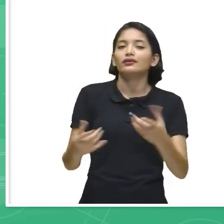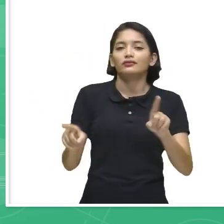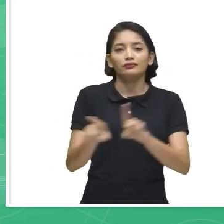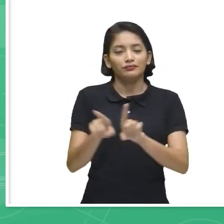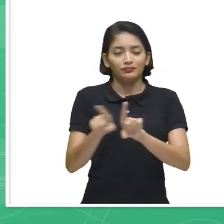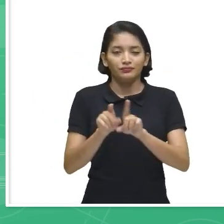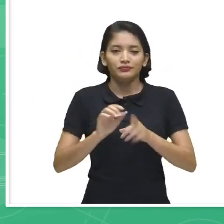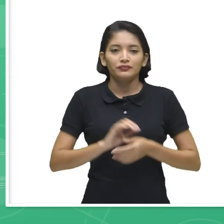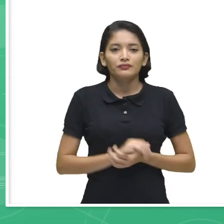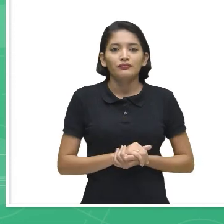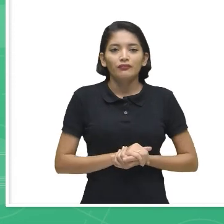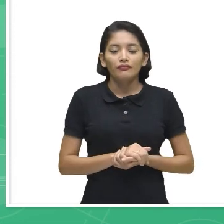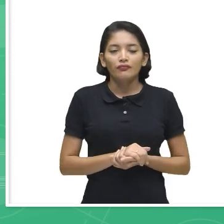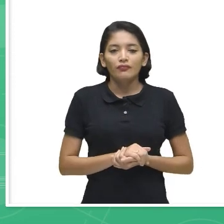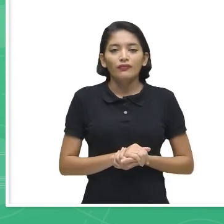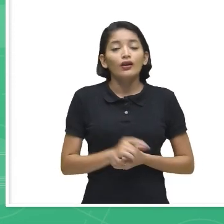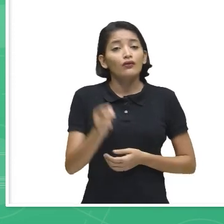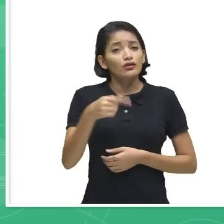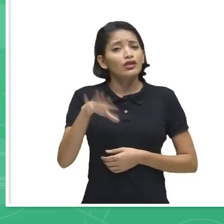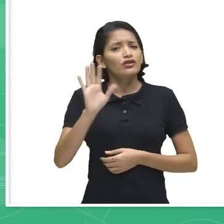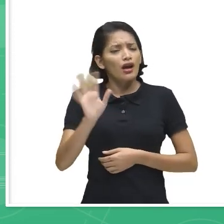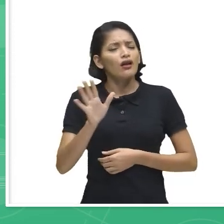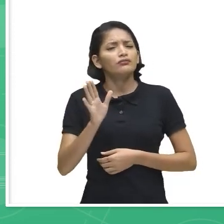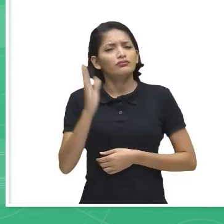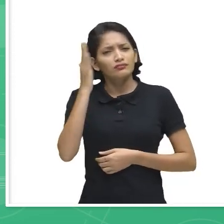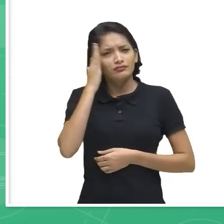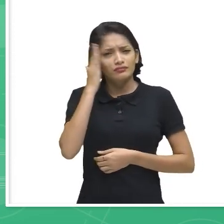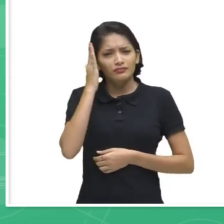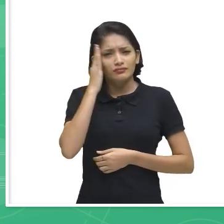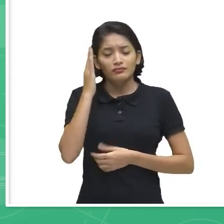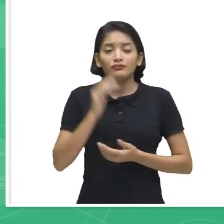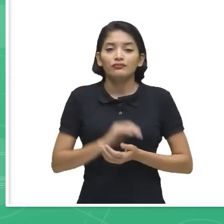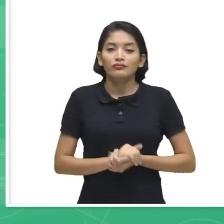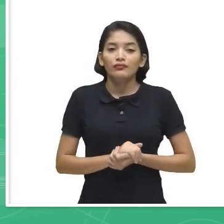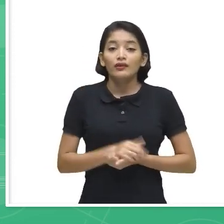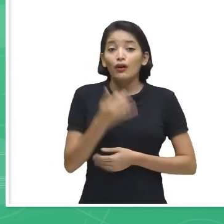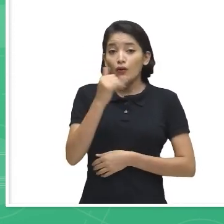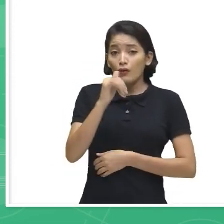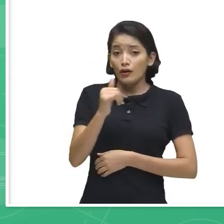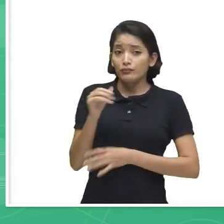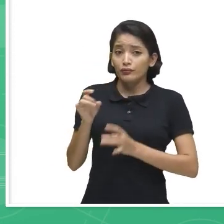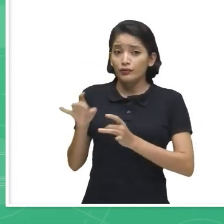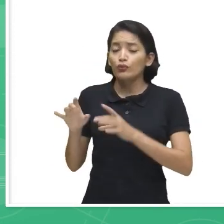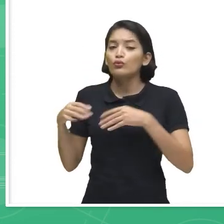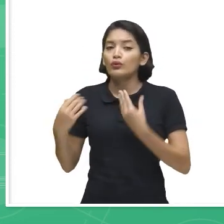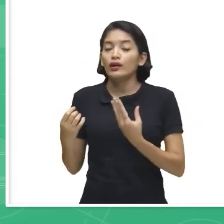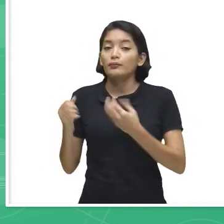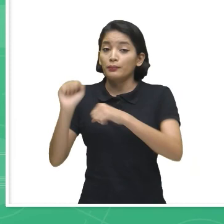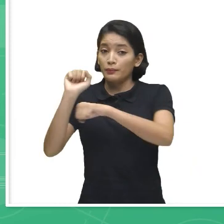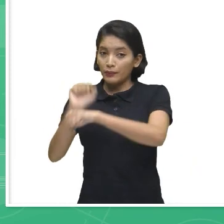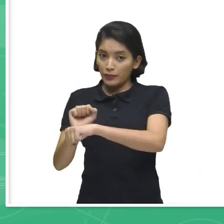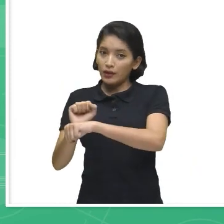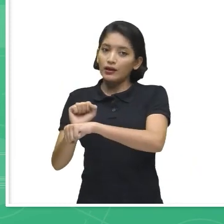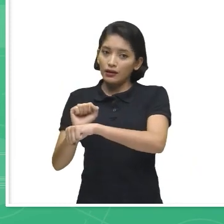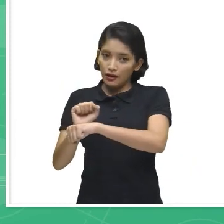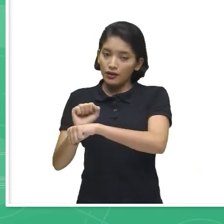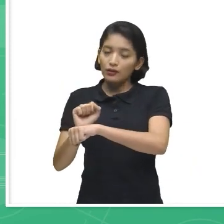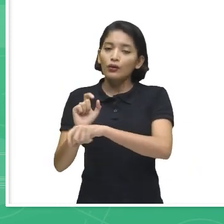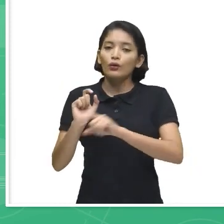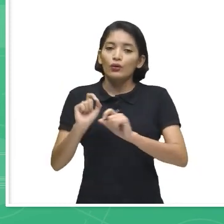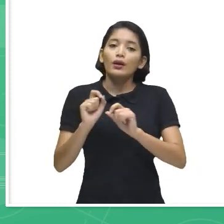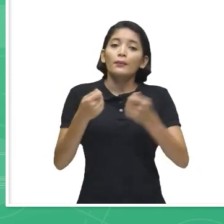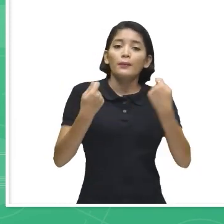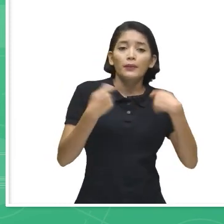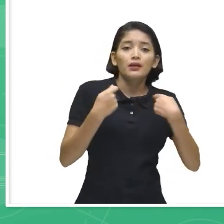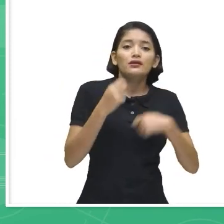você. Então, você que estava resolvendo vai saber, olha, a carga elétrica abandonada em repouso fica sob a ação de uma